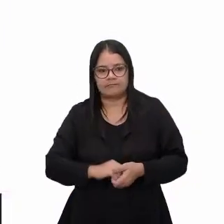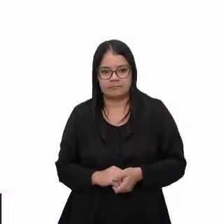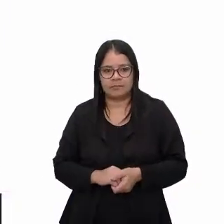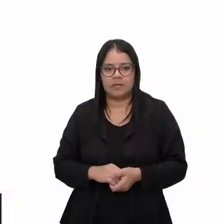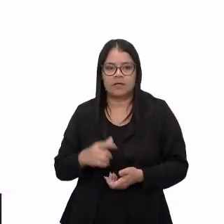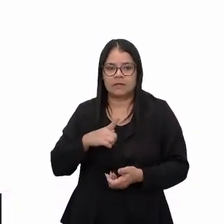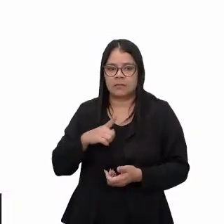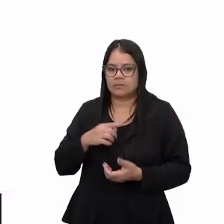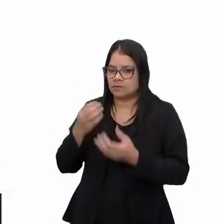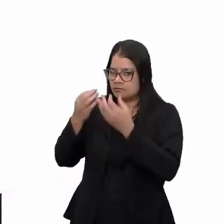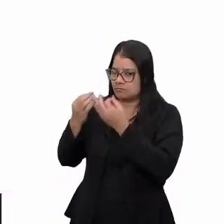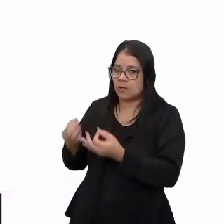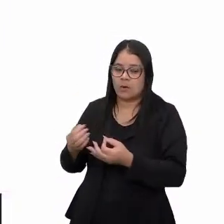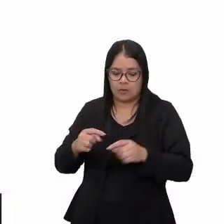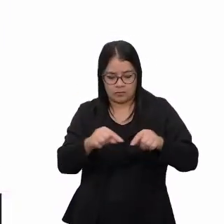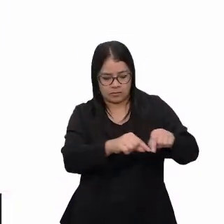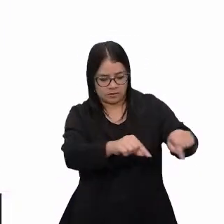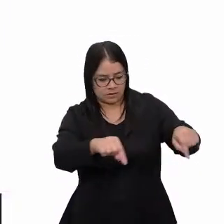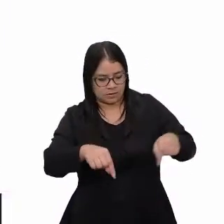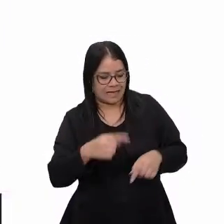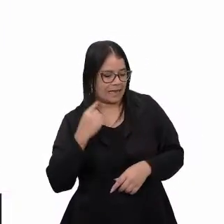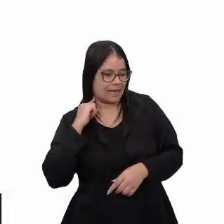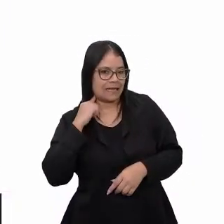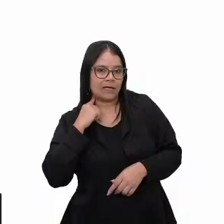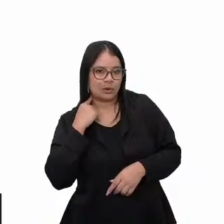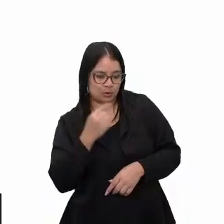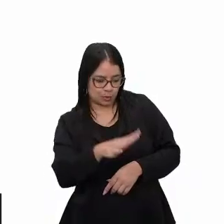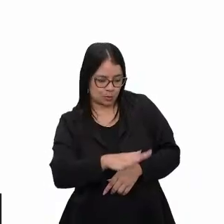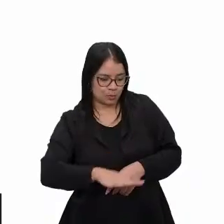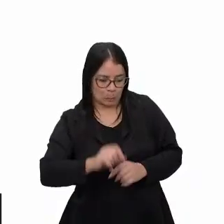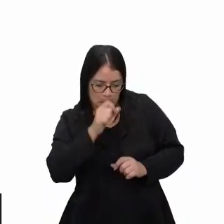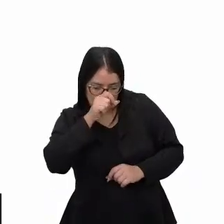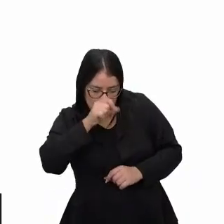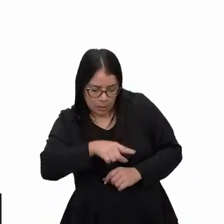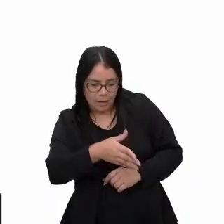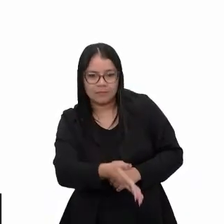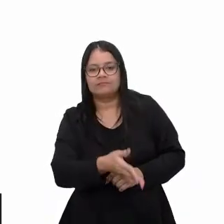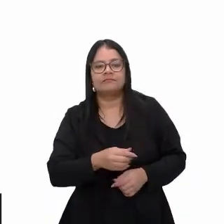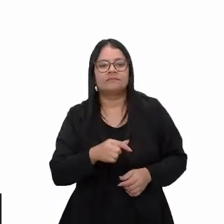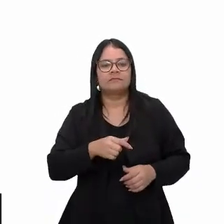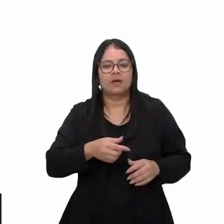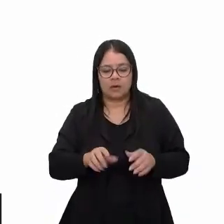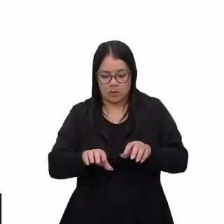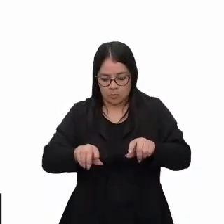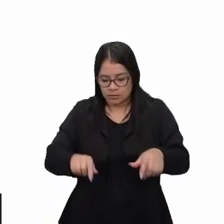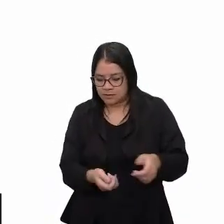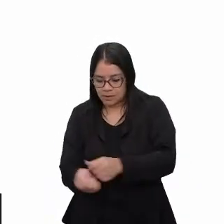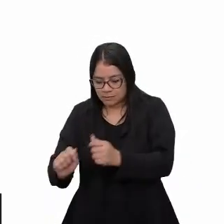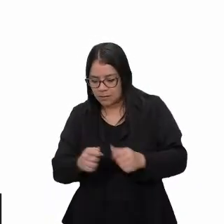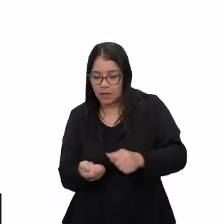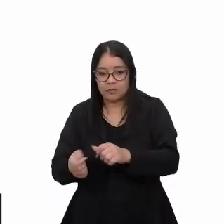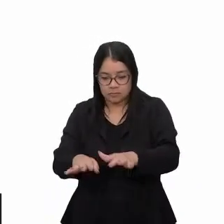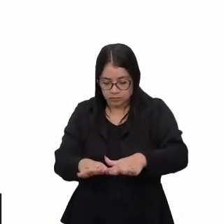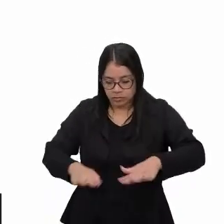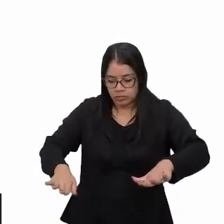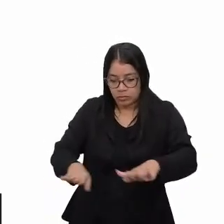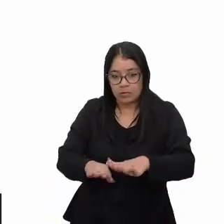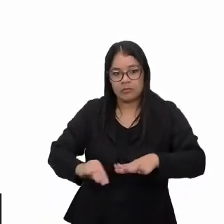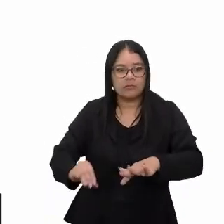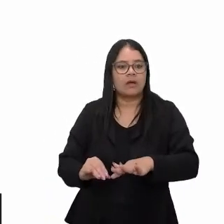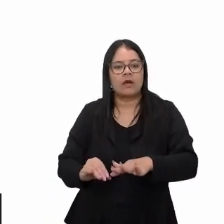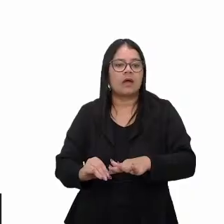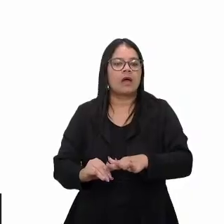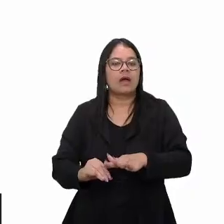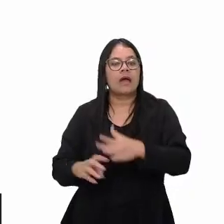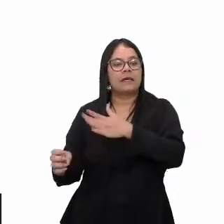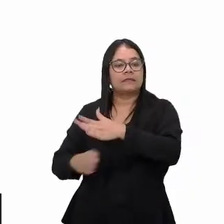os destinos lixões, que infelizmente ainda existem, né? Os aterros sanitários, as cooperativas